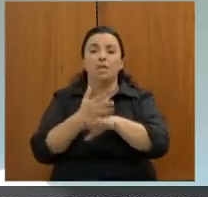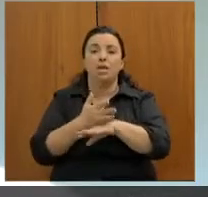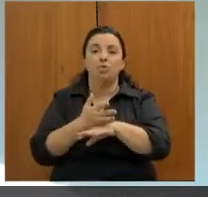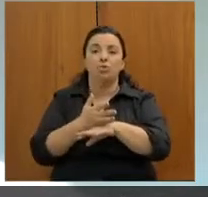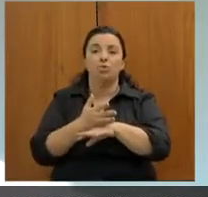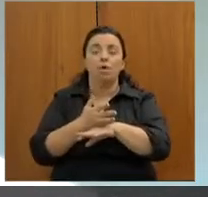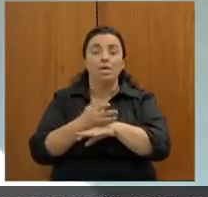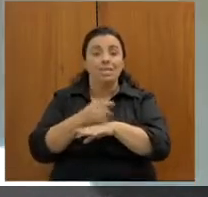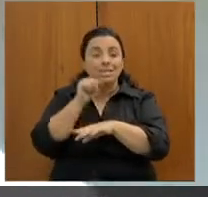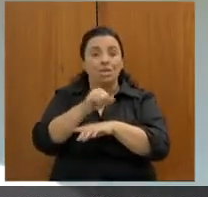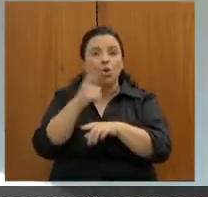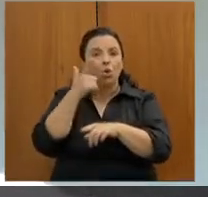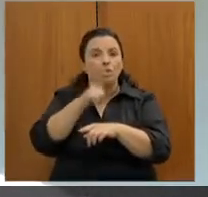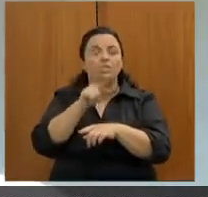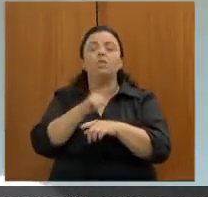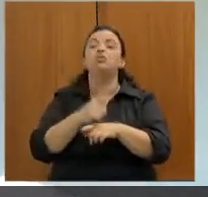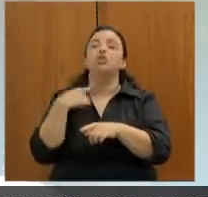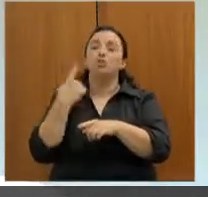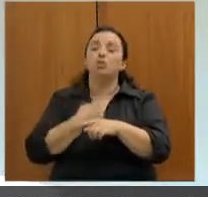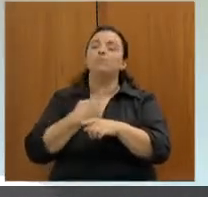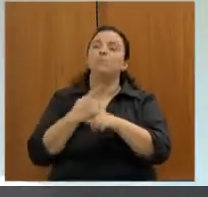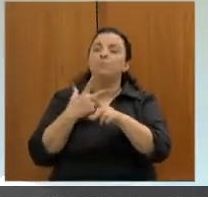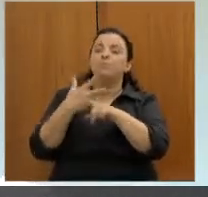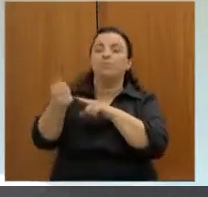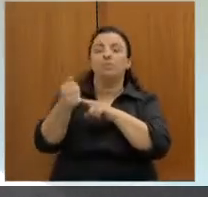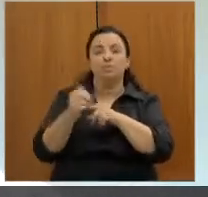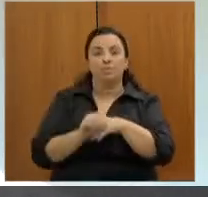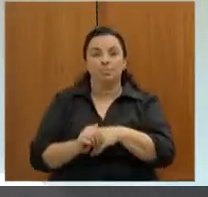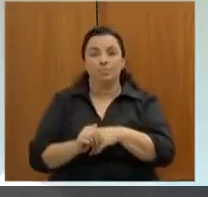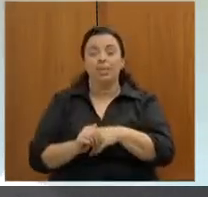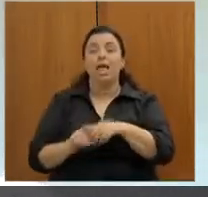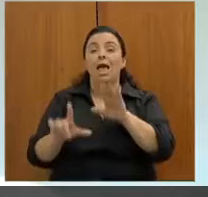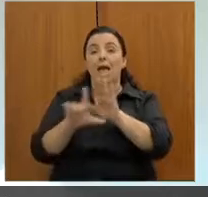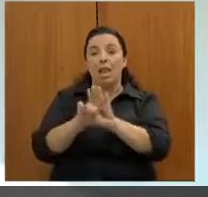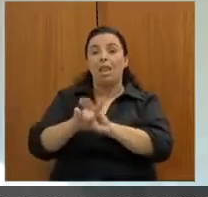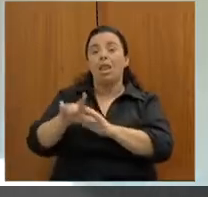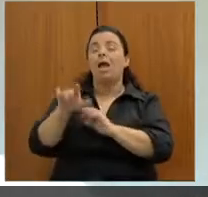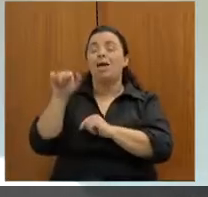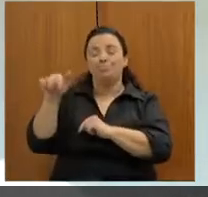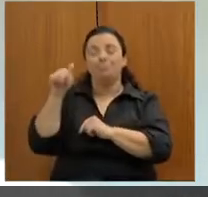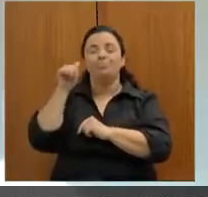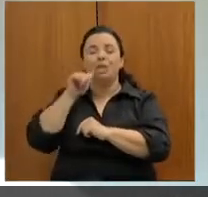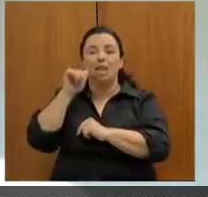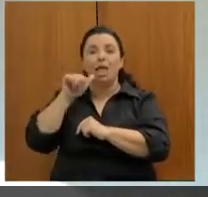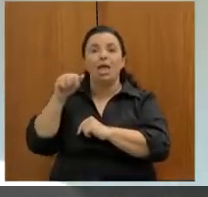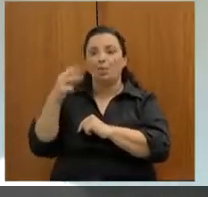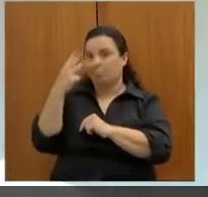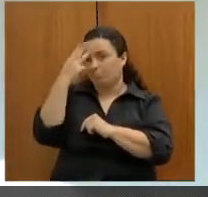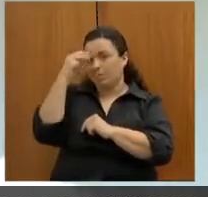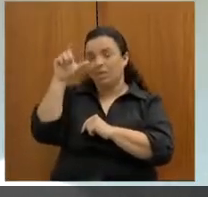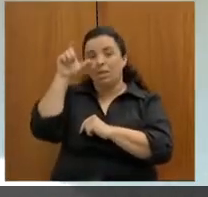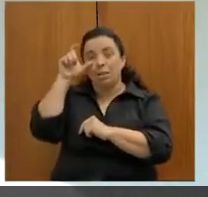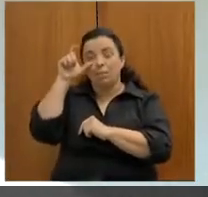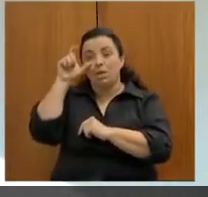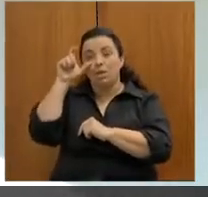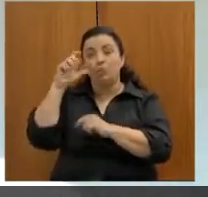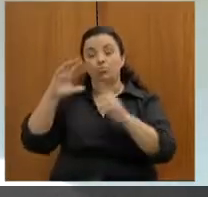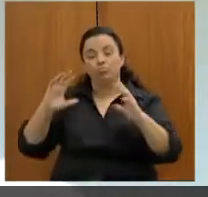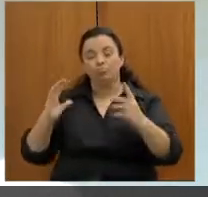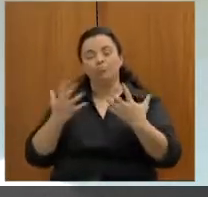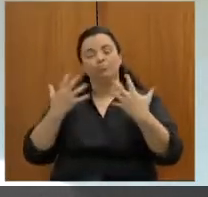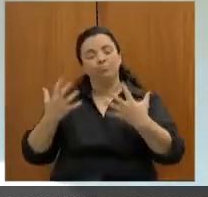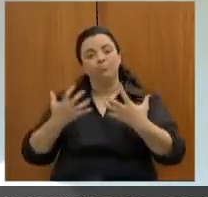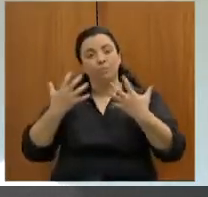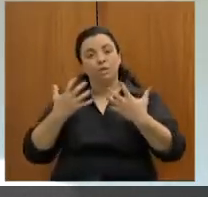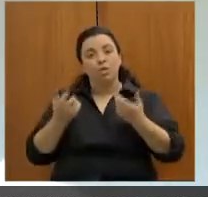nós balança da Maria da Penha segue inspirando e fortalecendo a luta de madeira em fortalecer